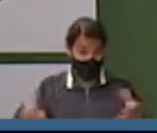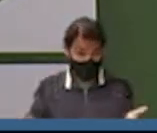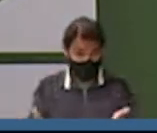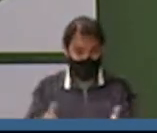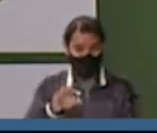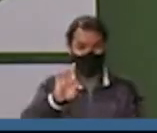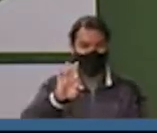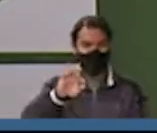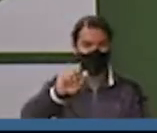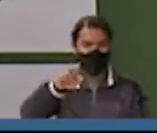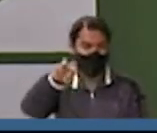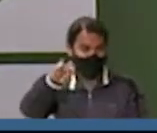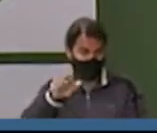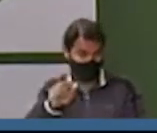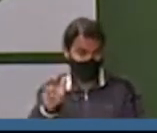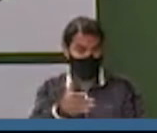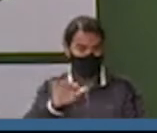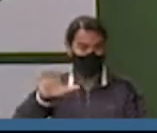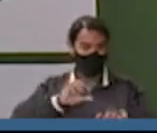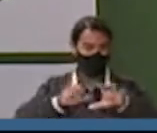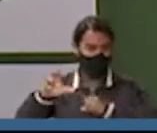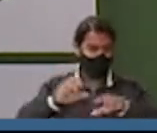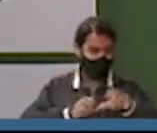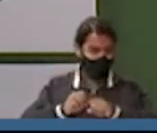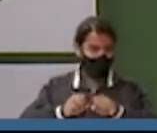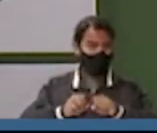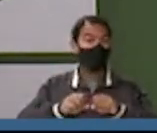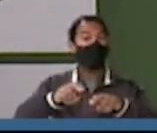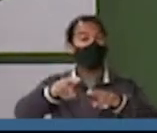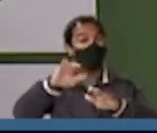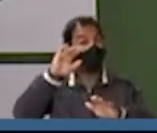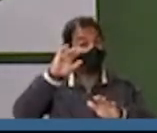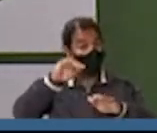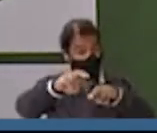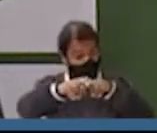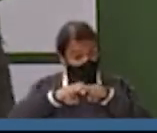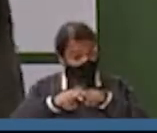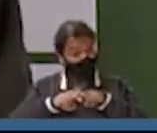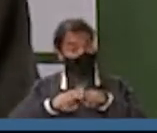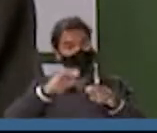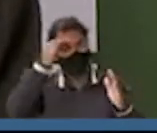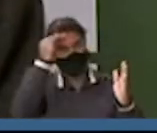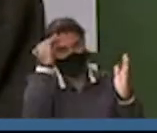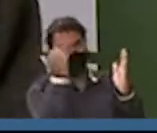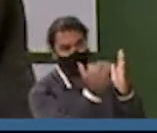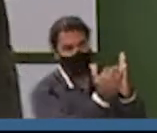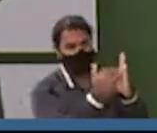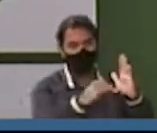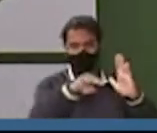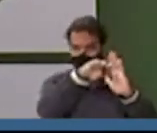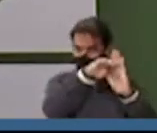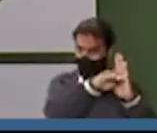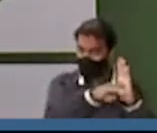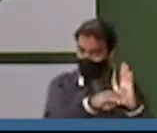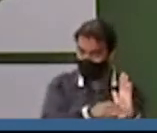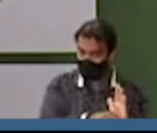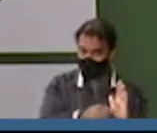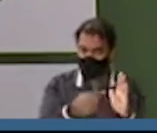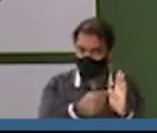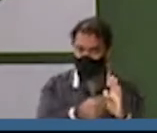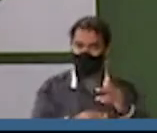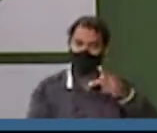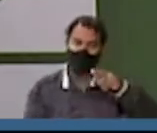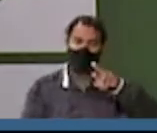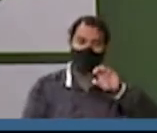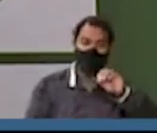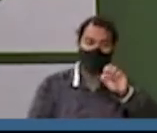Sul, devido a essas medidas que tomamos durante aquele